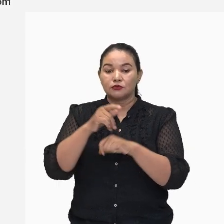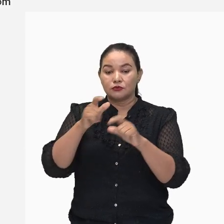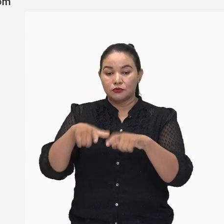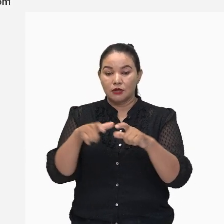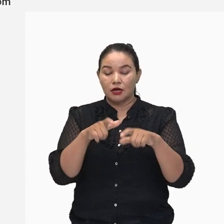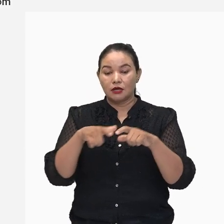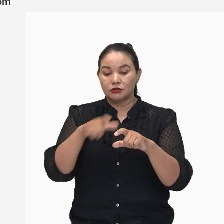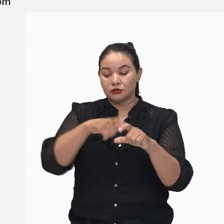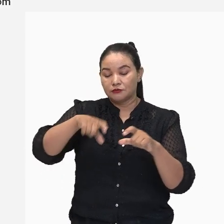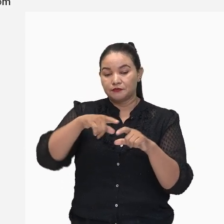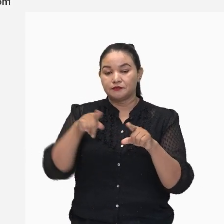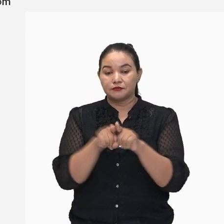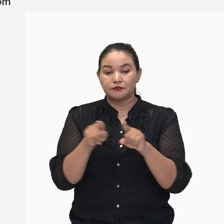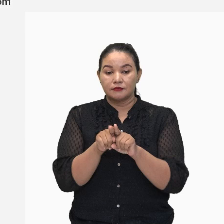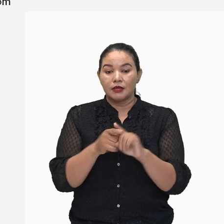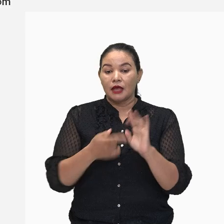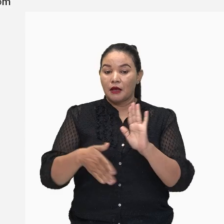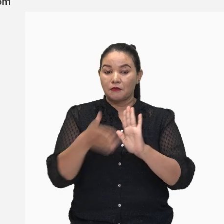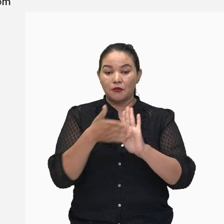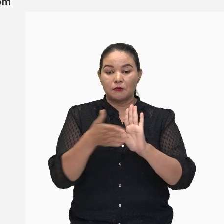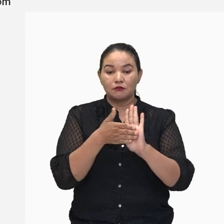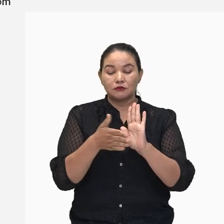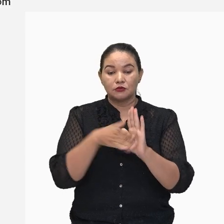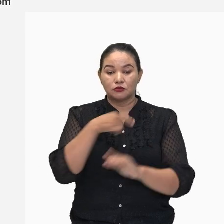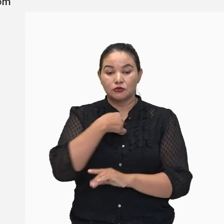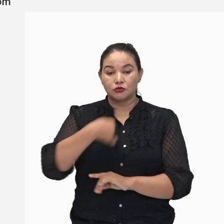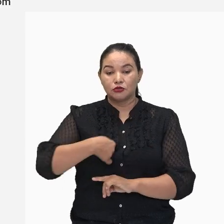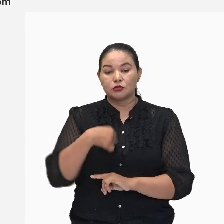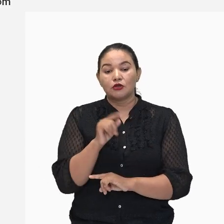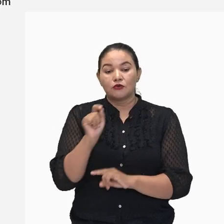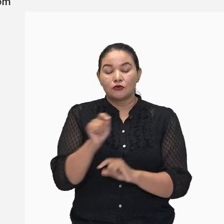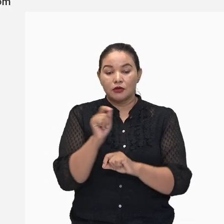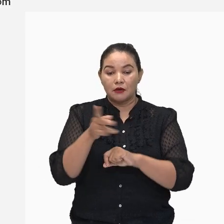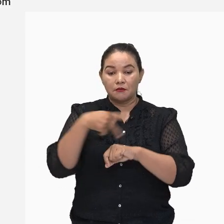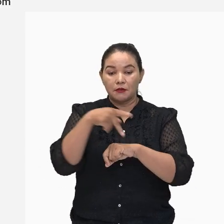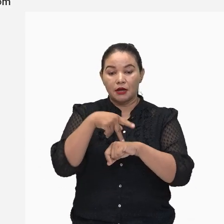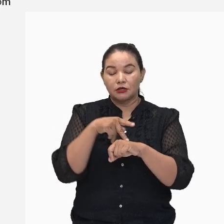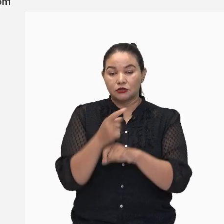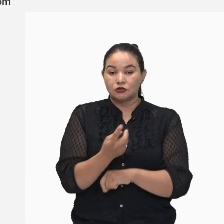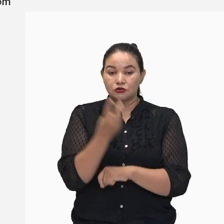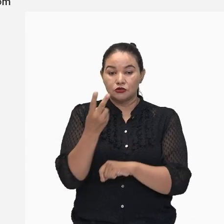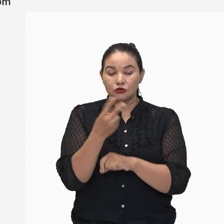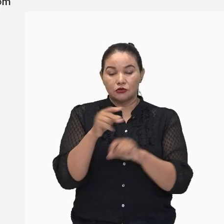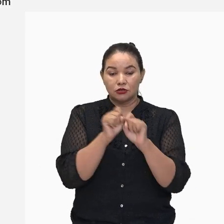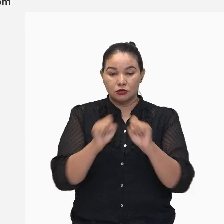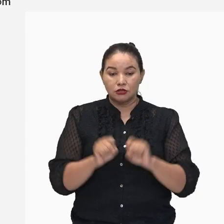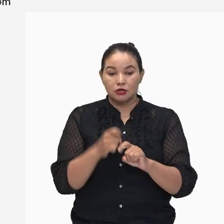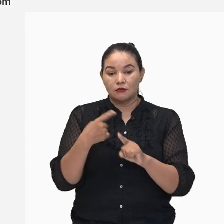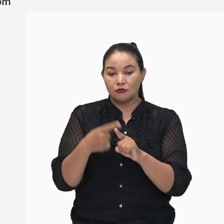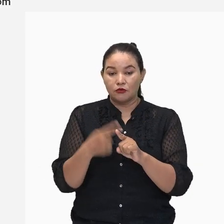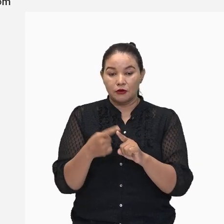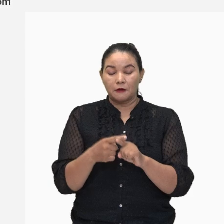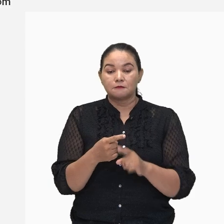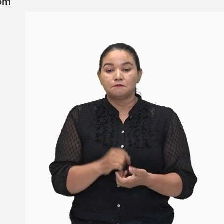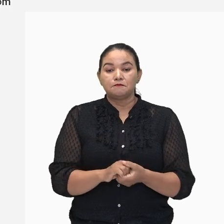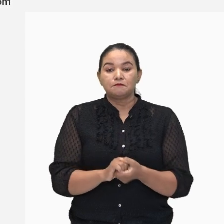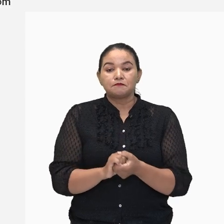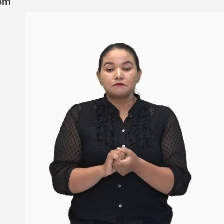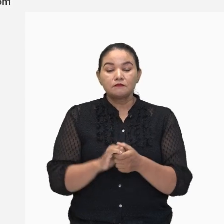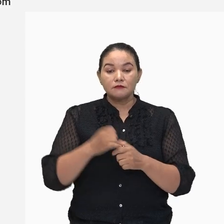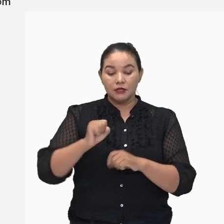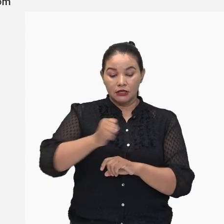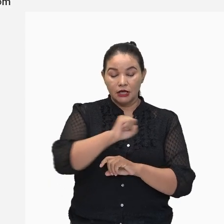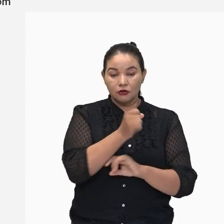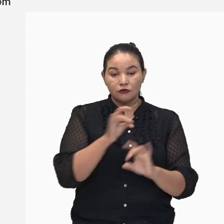a proposta chinesa de um país e dois sistemas, porque Taiwan quer estar ligado ao capitalismo e a China